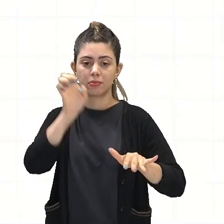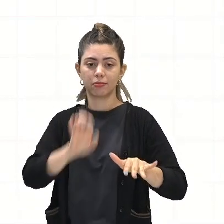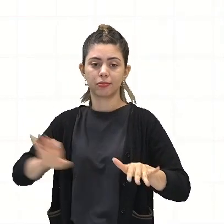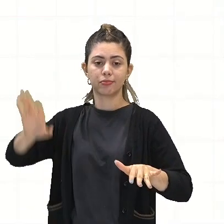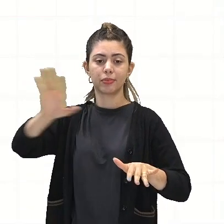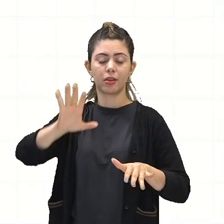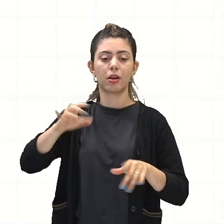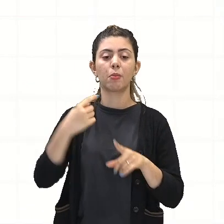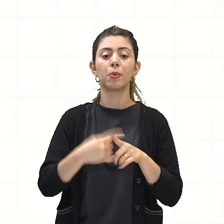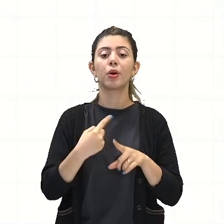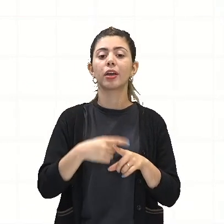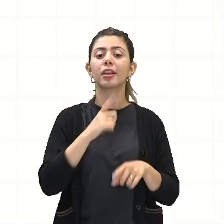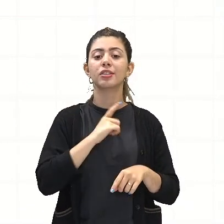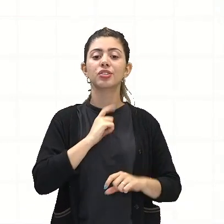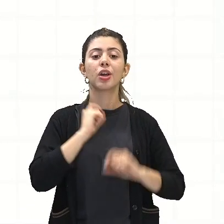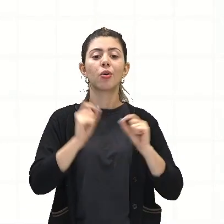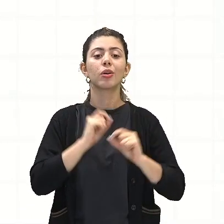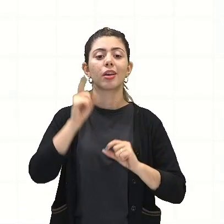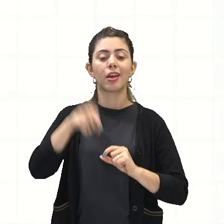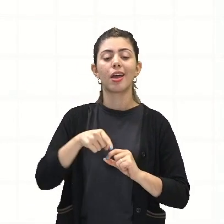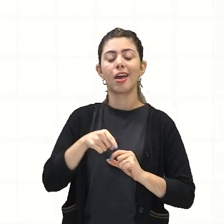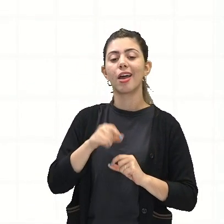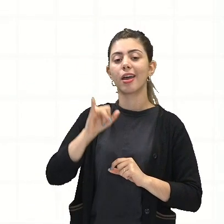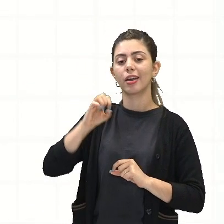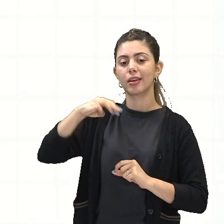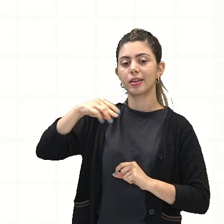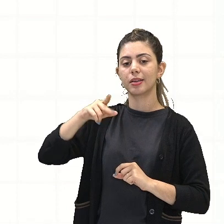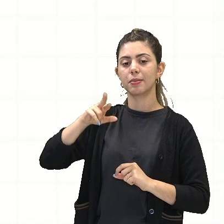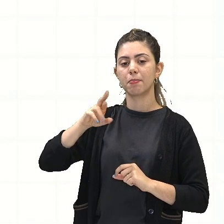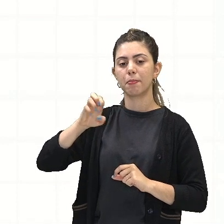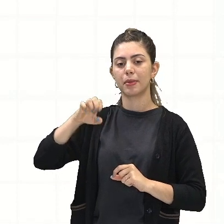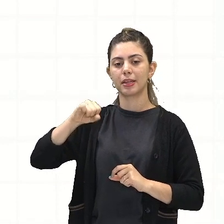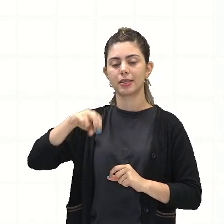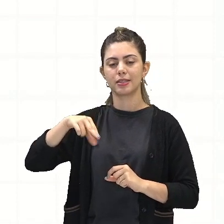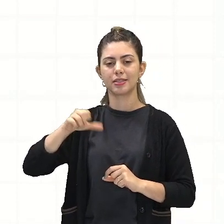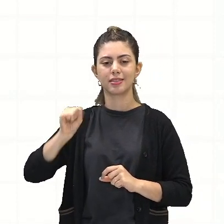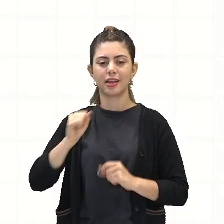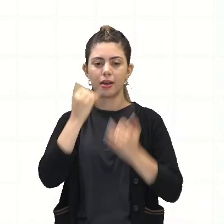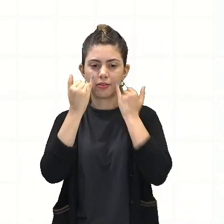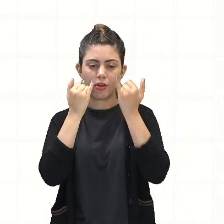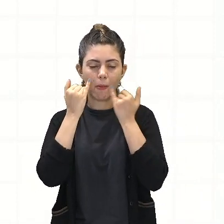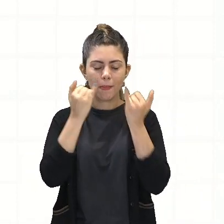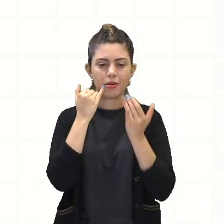e no contexto da imprensa produzida por